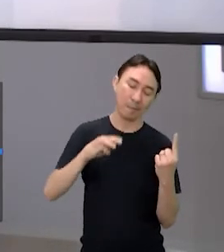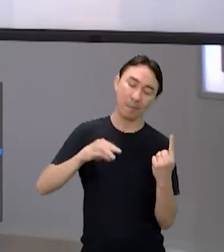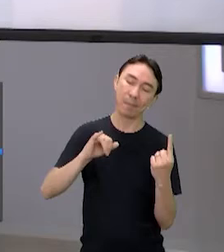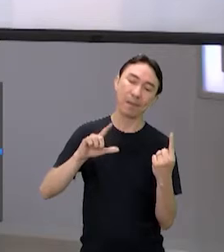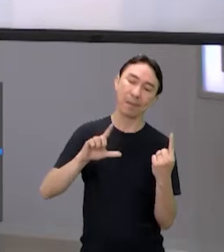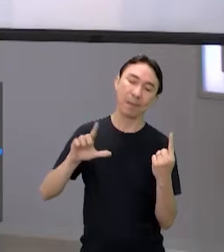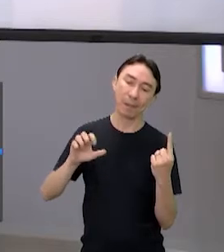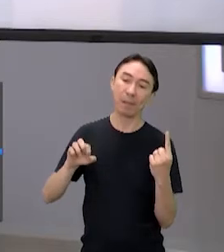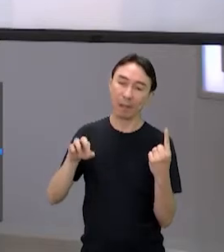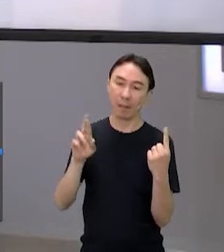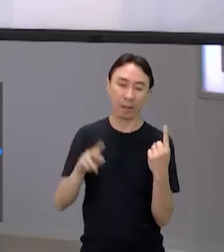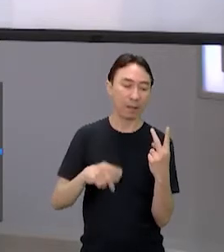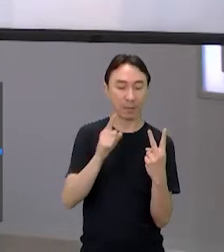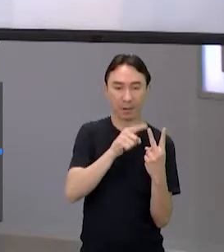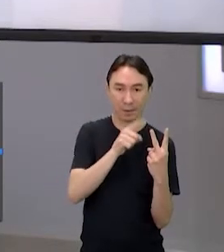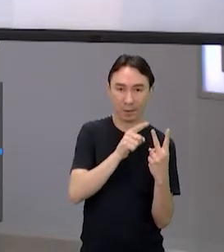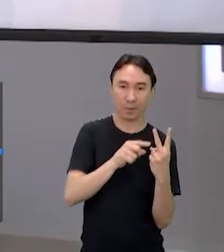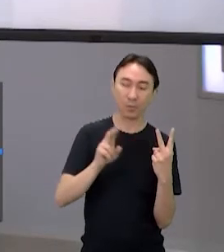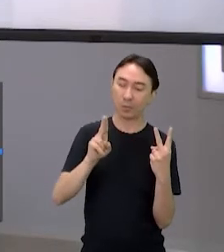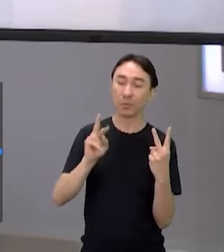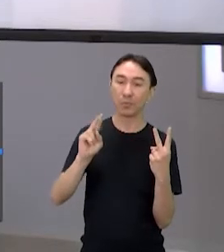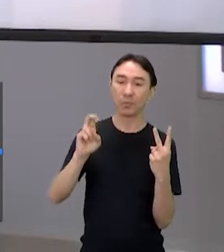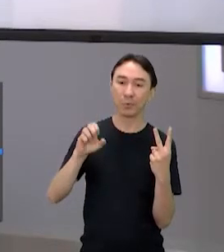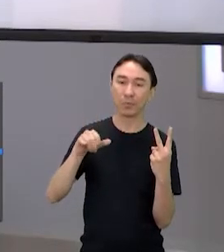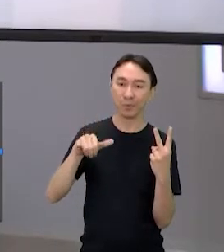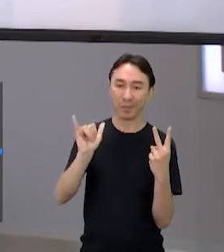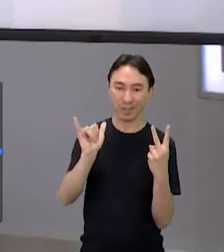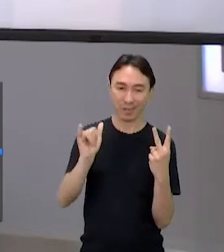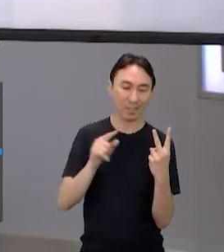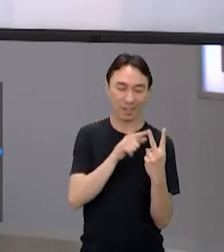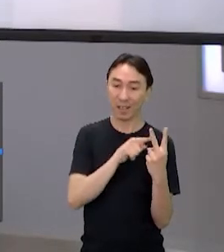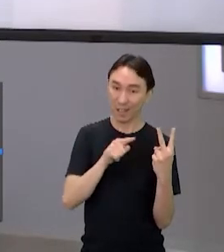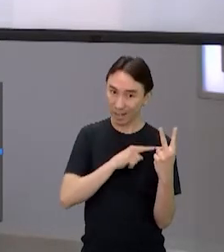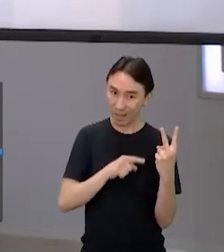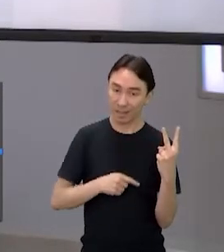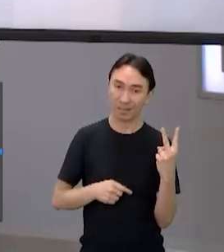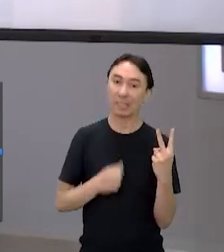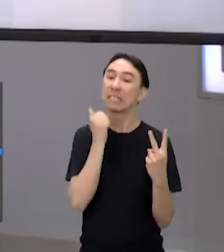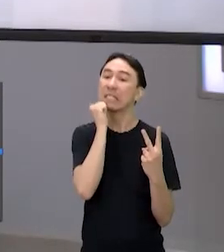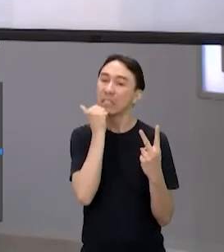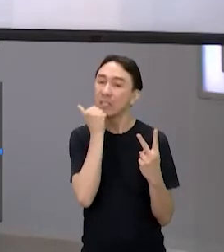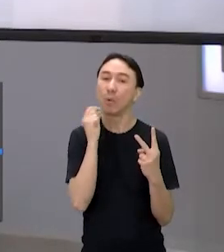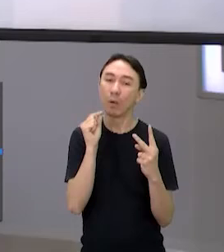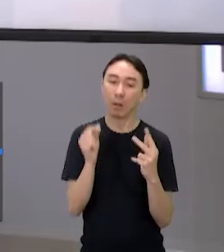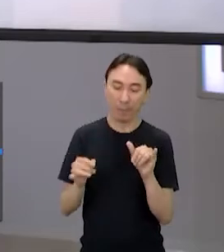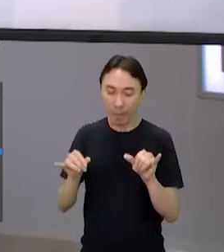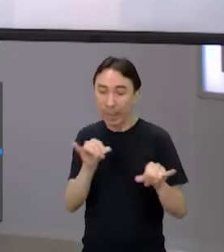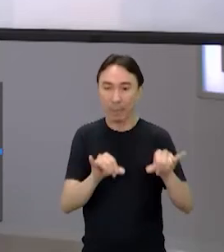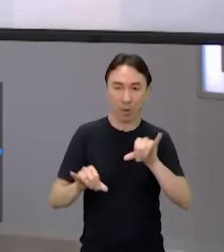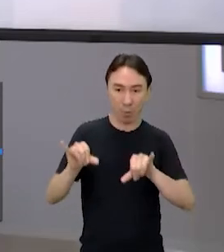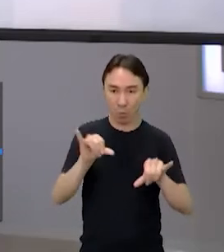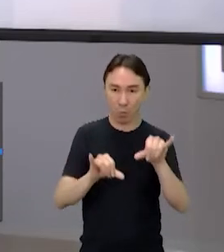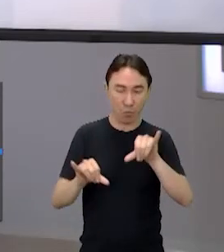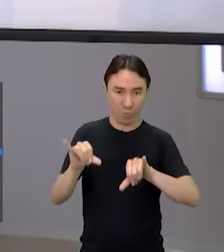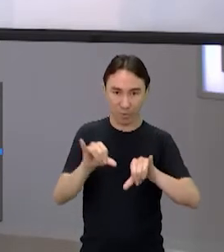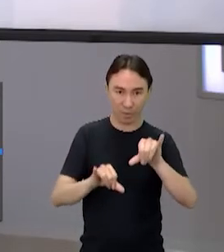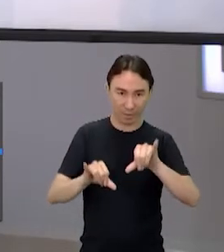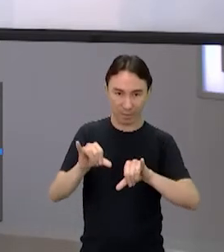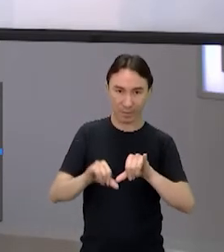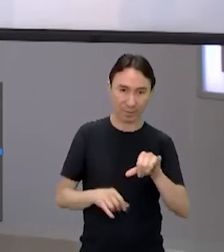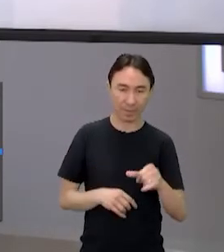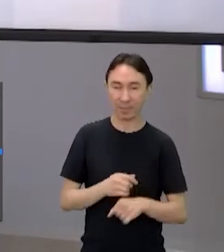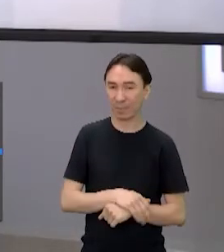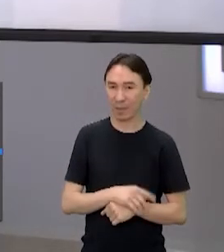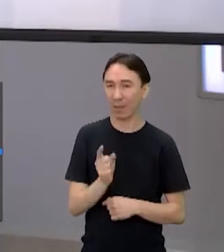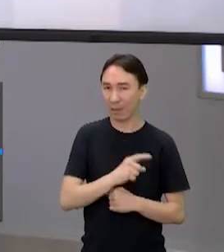está falando agora de químicos. Então, olha só a química entrando na origem da vida, né? A respeito aí do